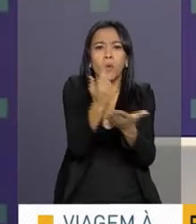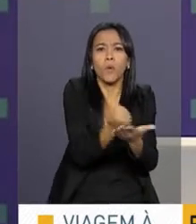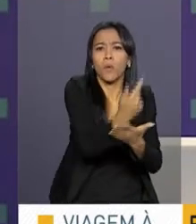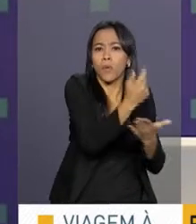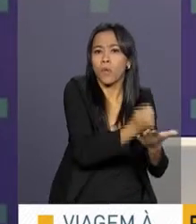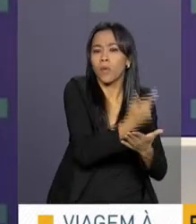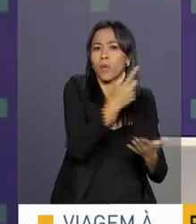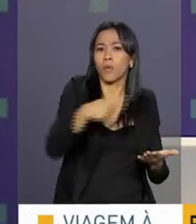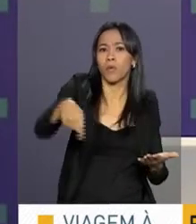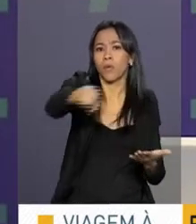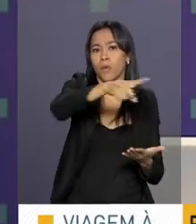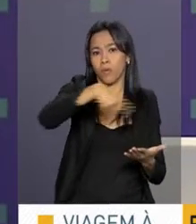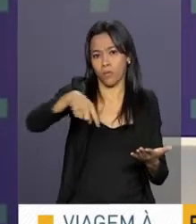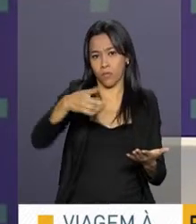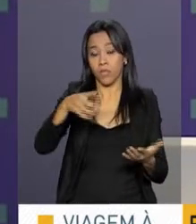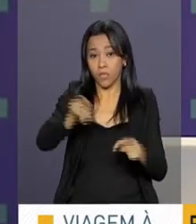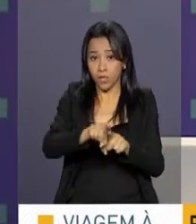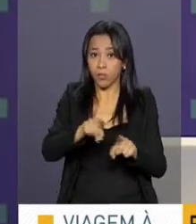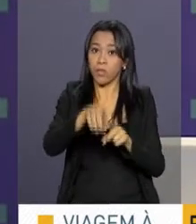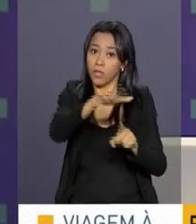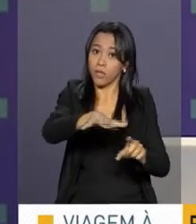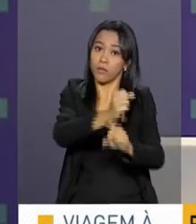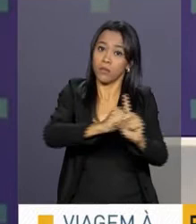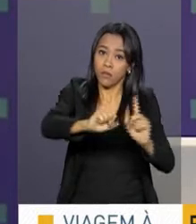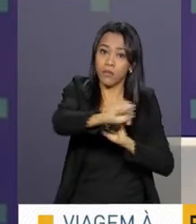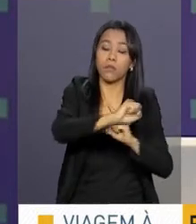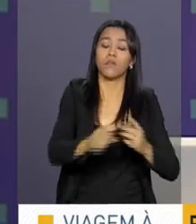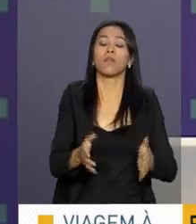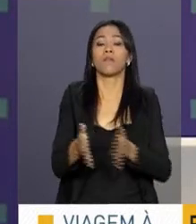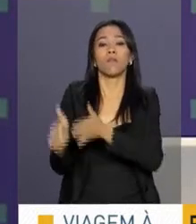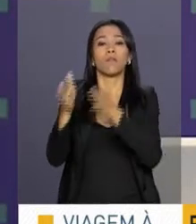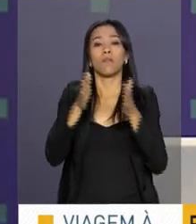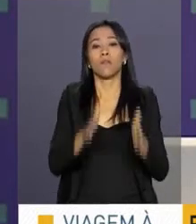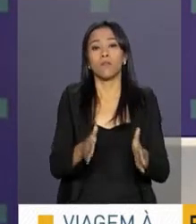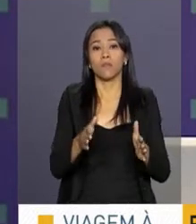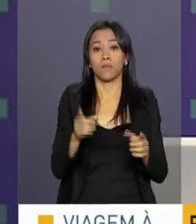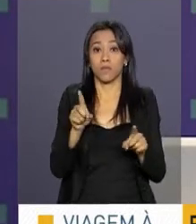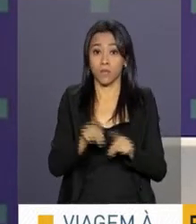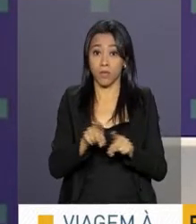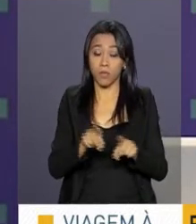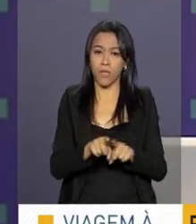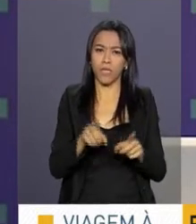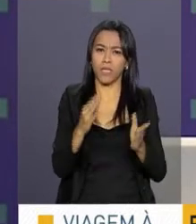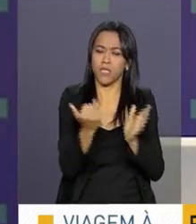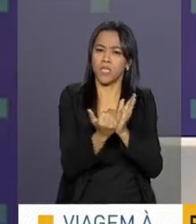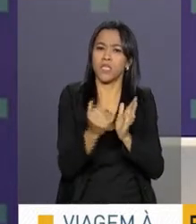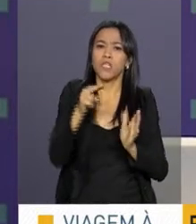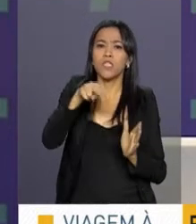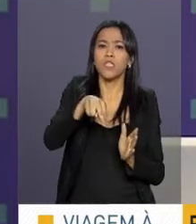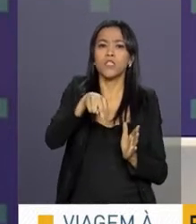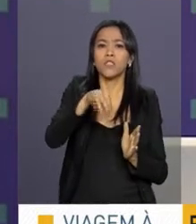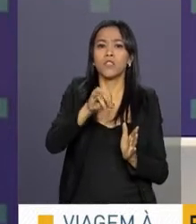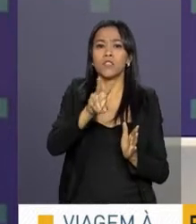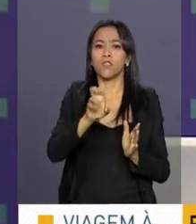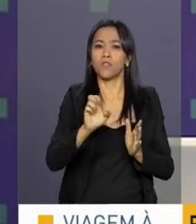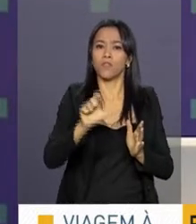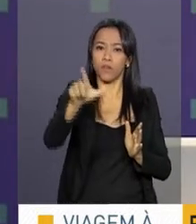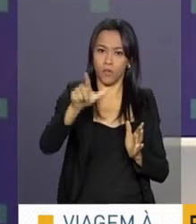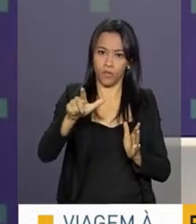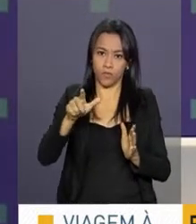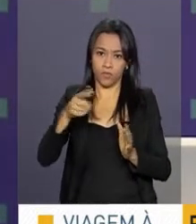inclusão financeira e social. Há elevados níveis de reservas internacionais e baixo nível